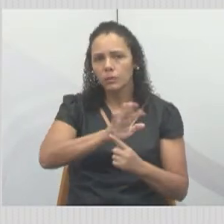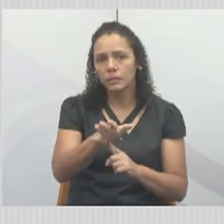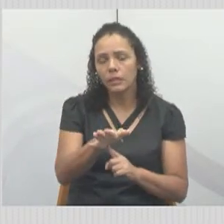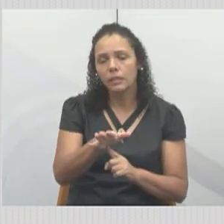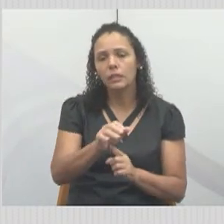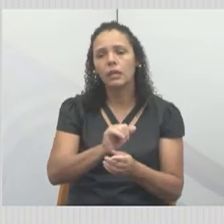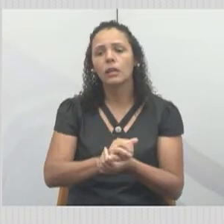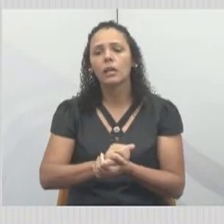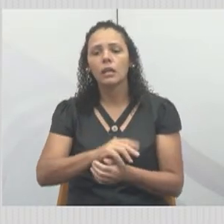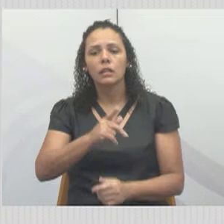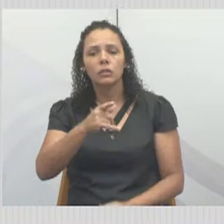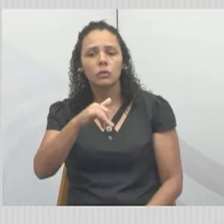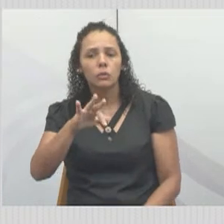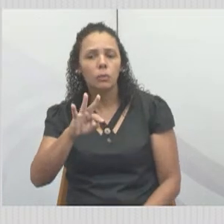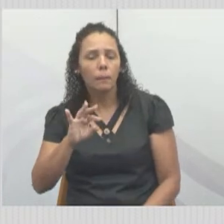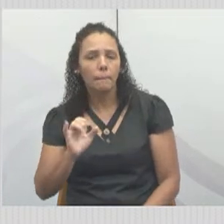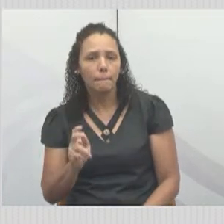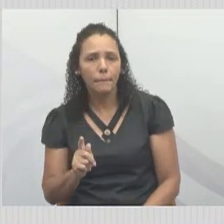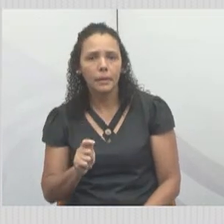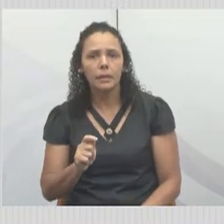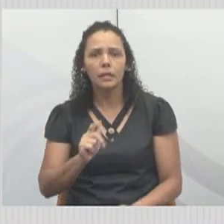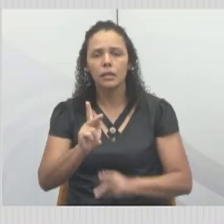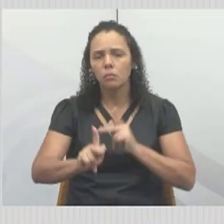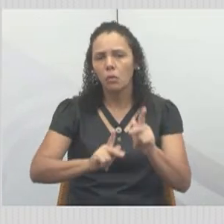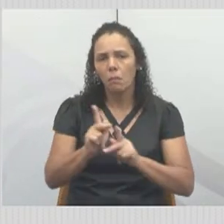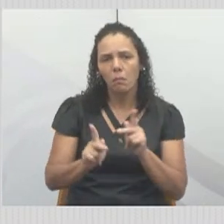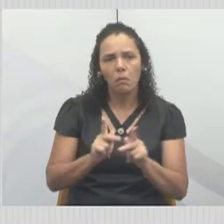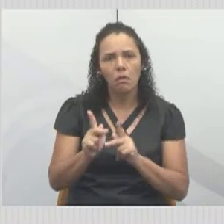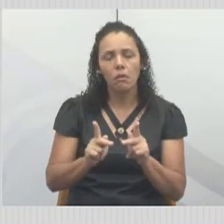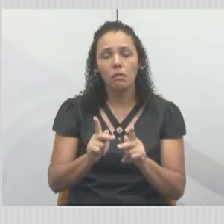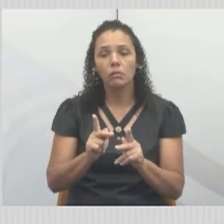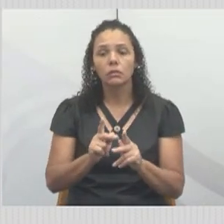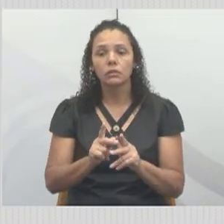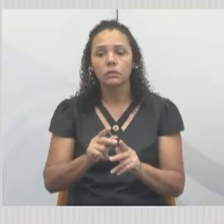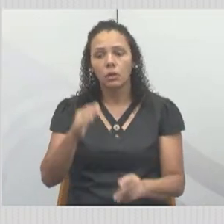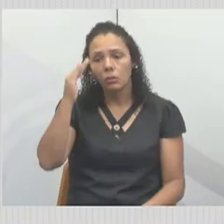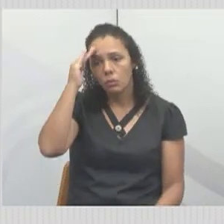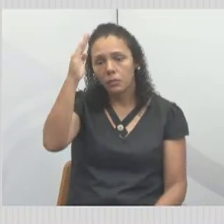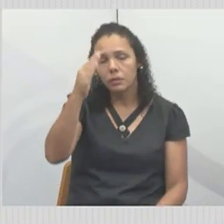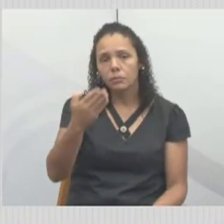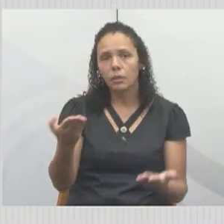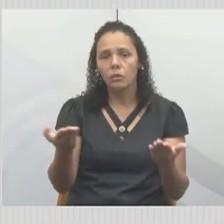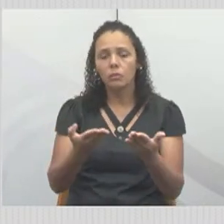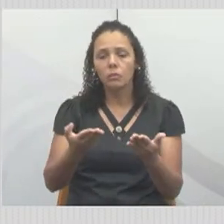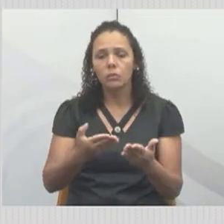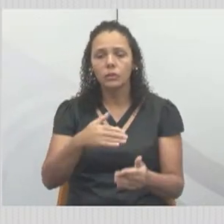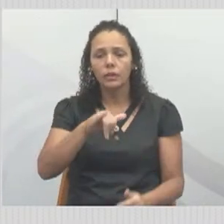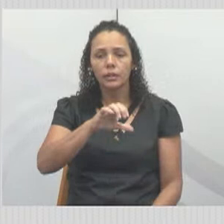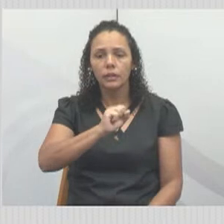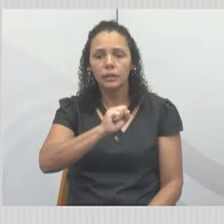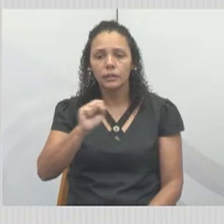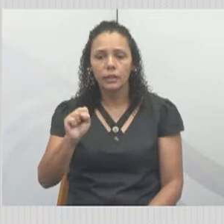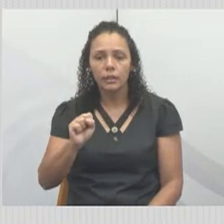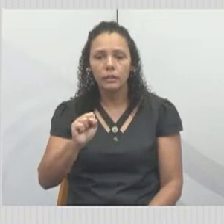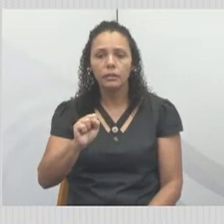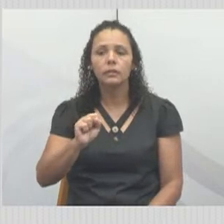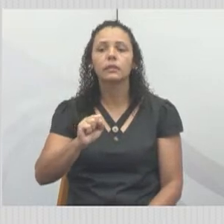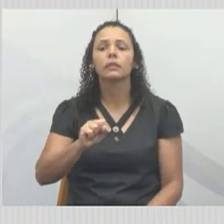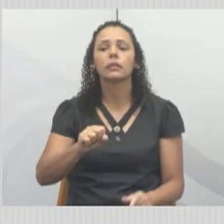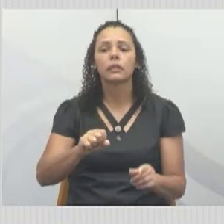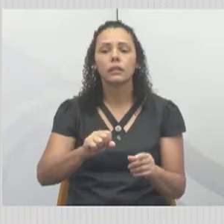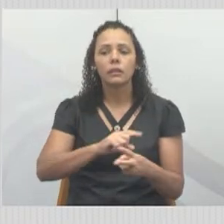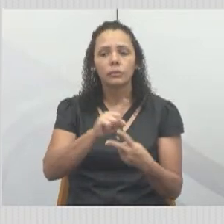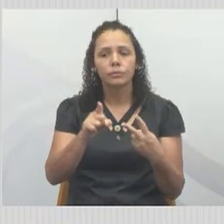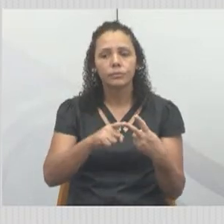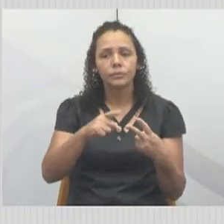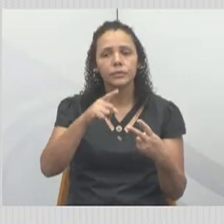PIB, população, incremento da base. Então, o principal imposto hoje é o ISS, seguido do IPTU,